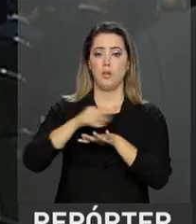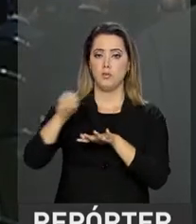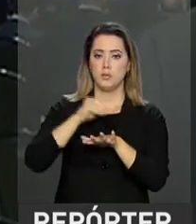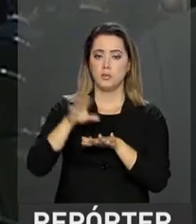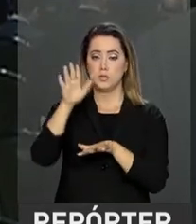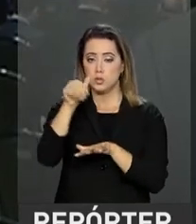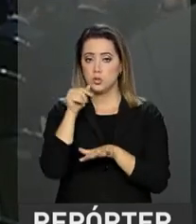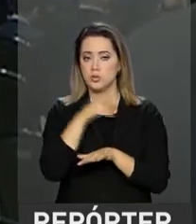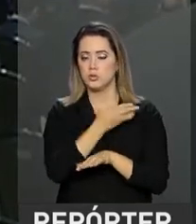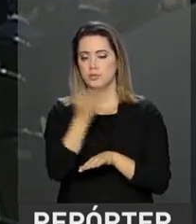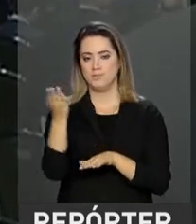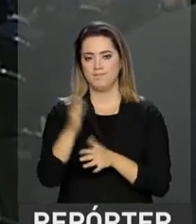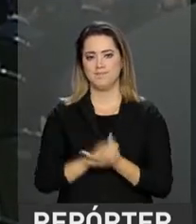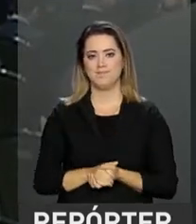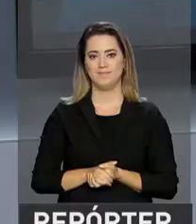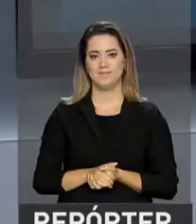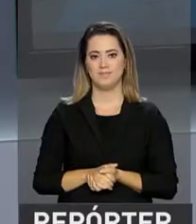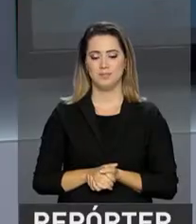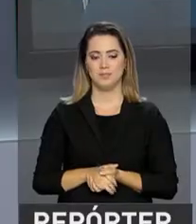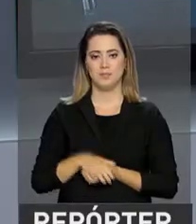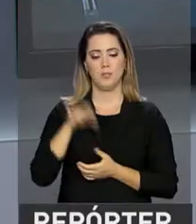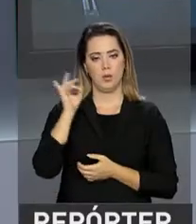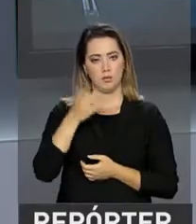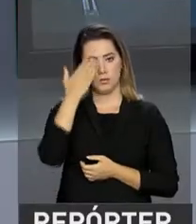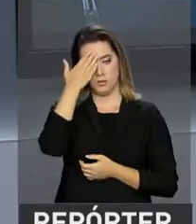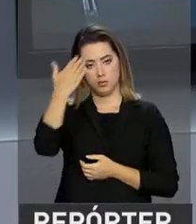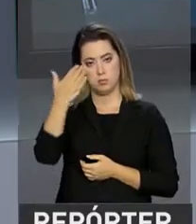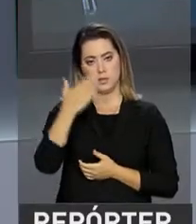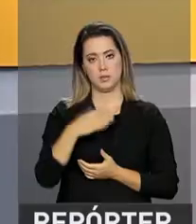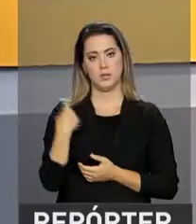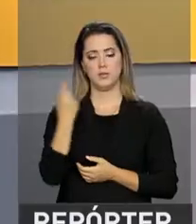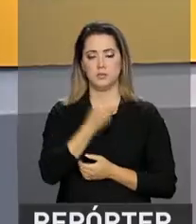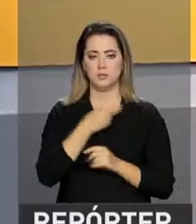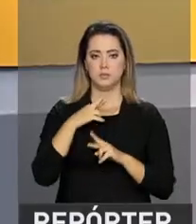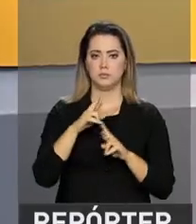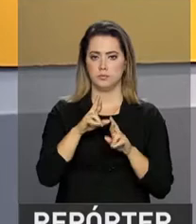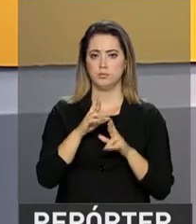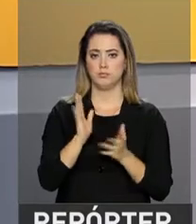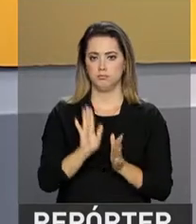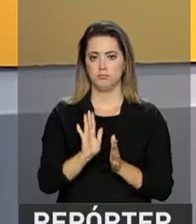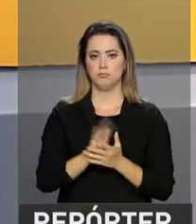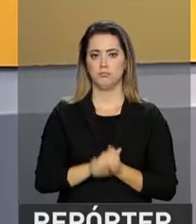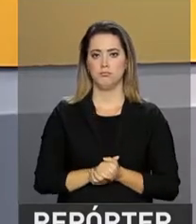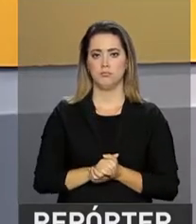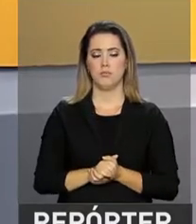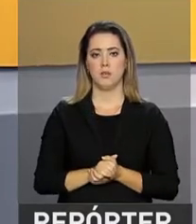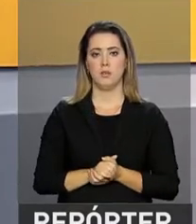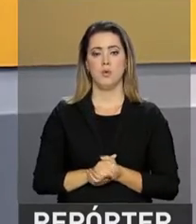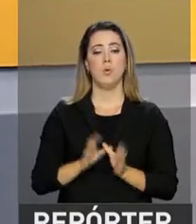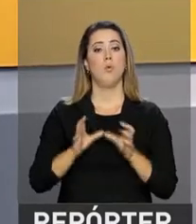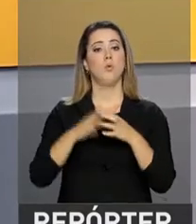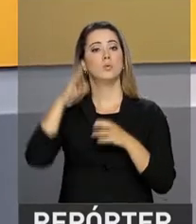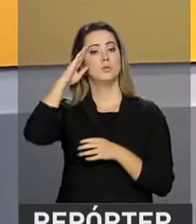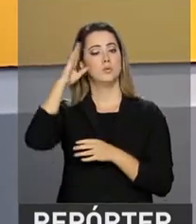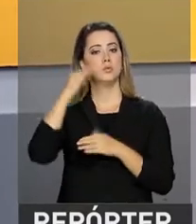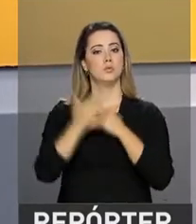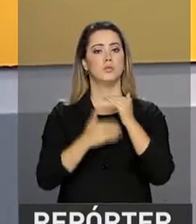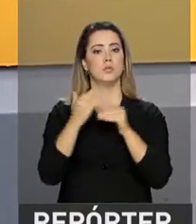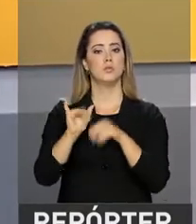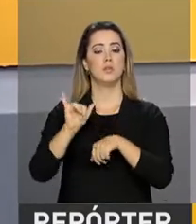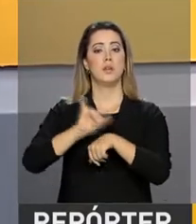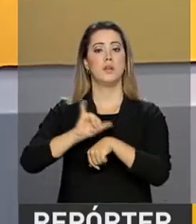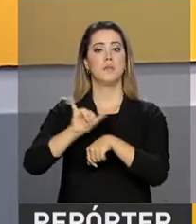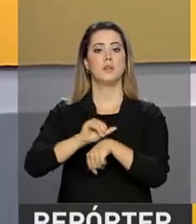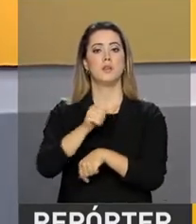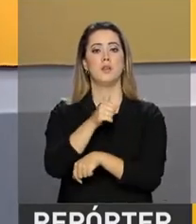chama vocês aí no estúdio. Carol. Obrigada, João Pedro. Nós vamos acompanhar sim. A Força Nacional vai permanecer nas capitais